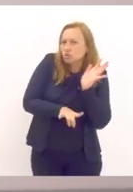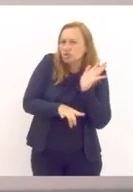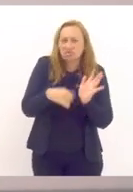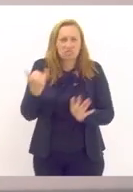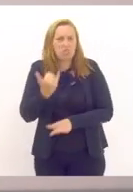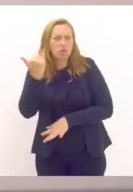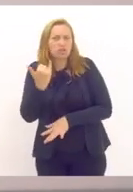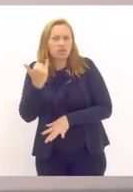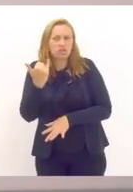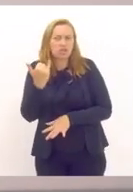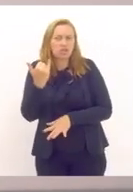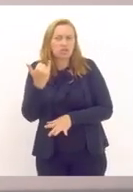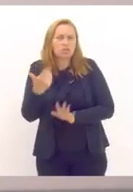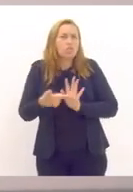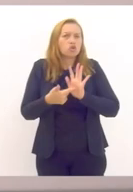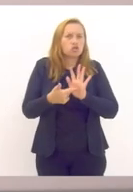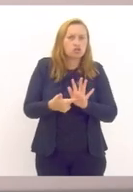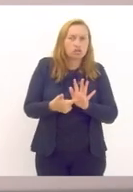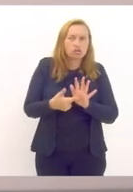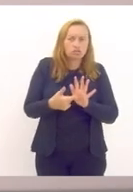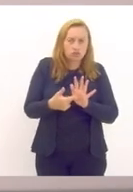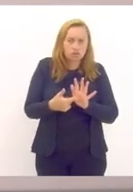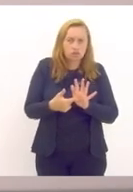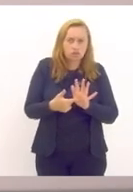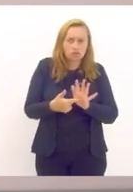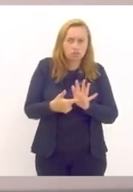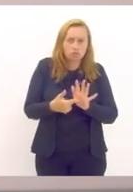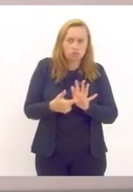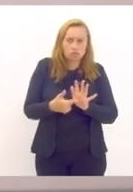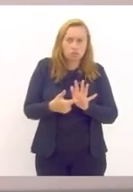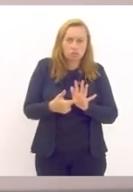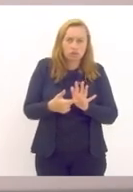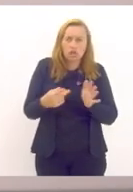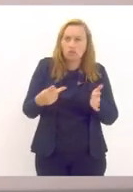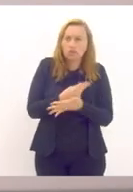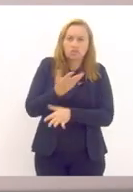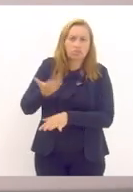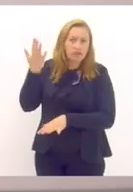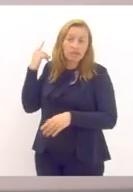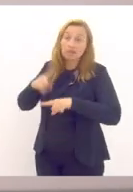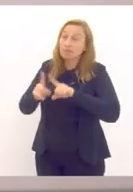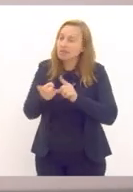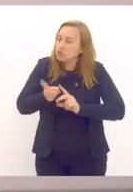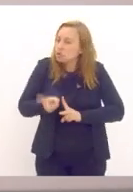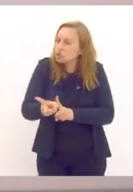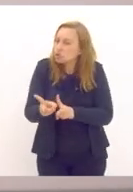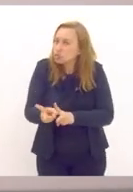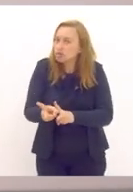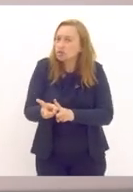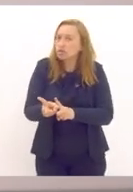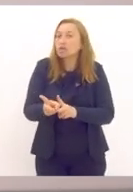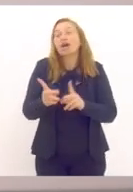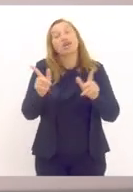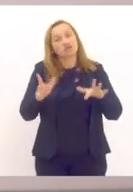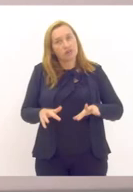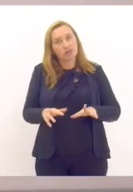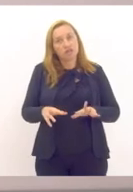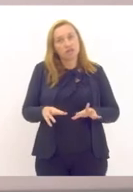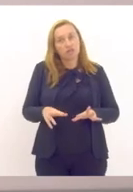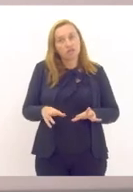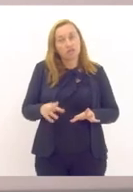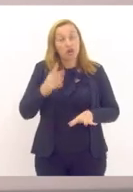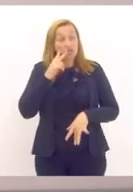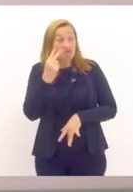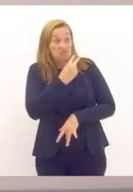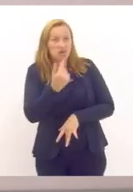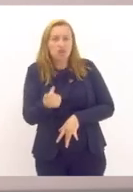dessa prestação de contas. A prestação de contas continua importante. Mas é diferente. Uma coisa é você pilotar o presente, outra coisa é você olhar para